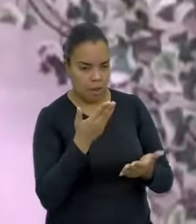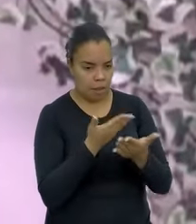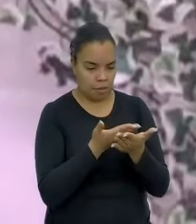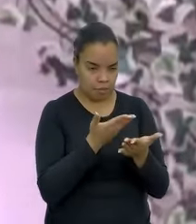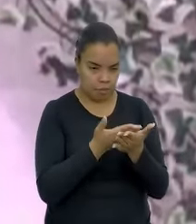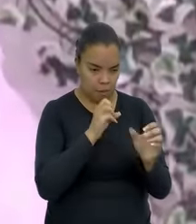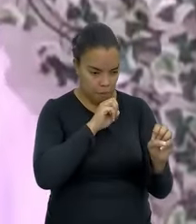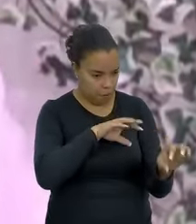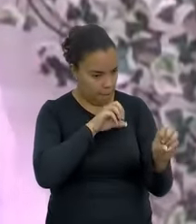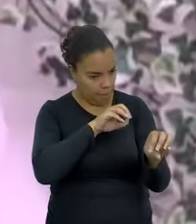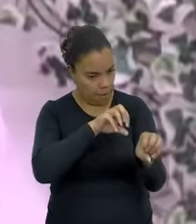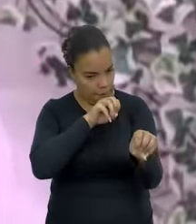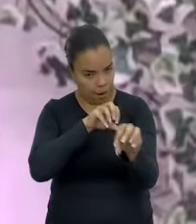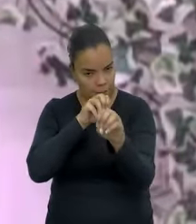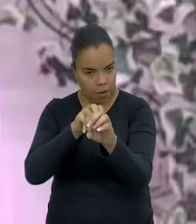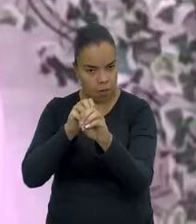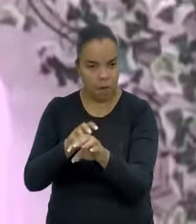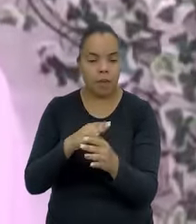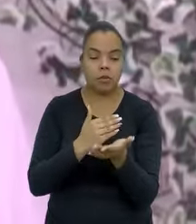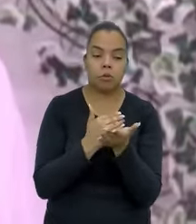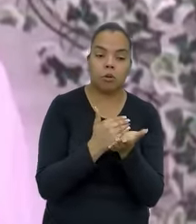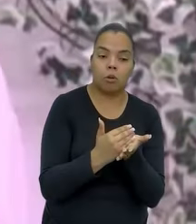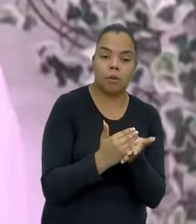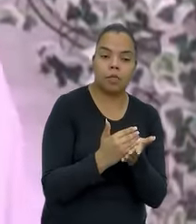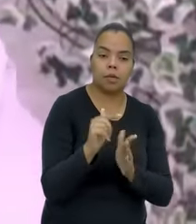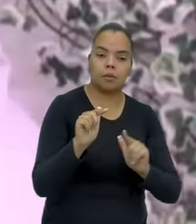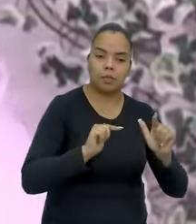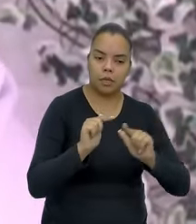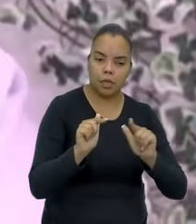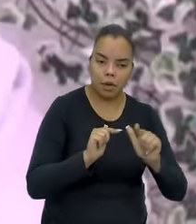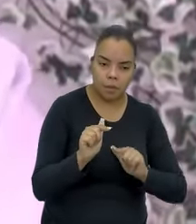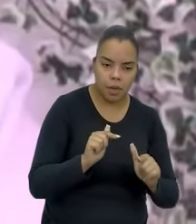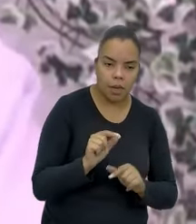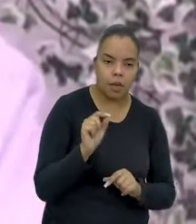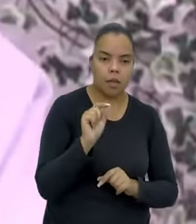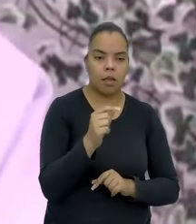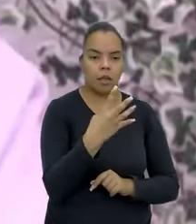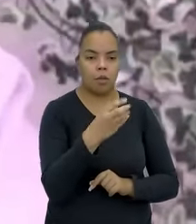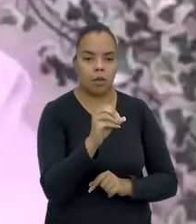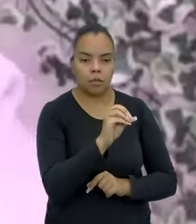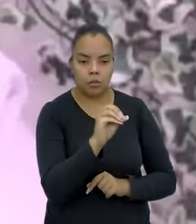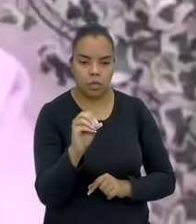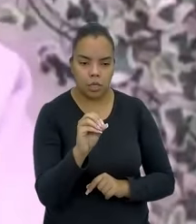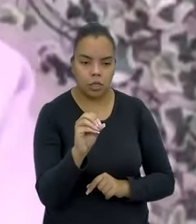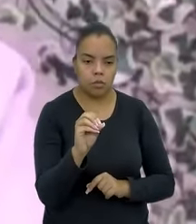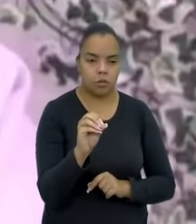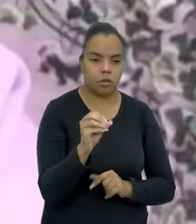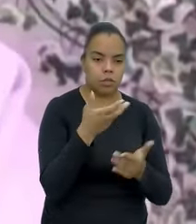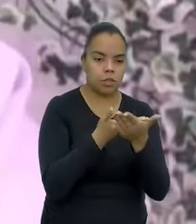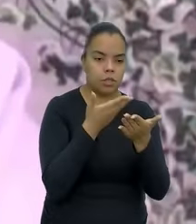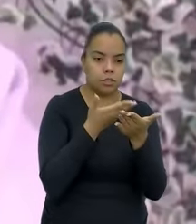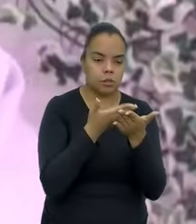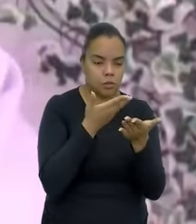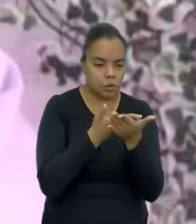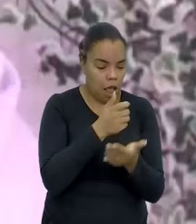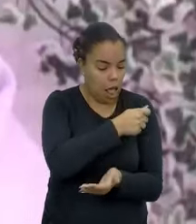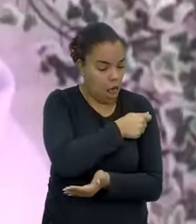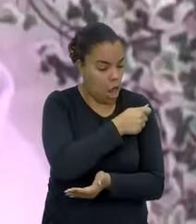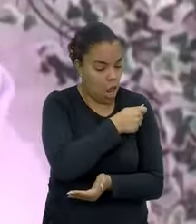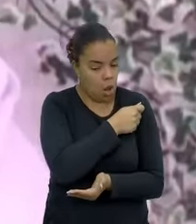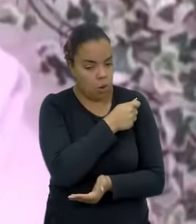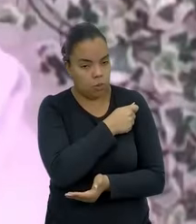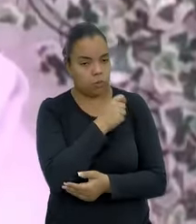educação mas nós Já começamos trabalhar com 400 estudantes com esse recurso pedagógico né